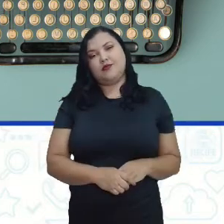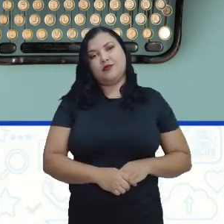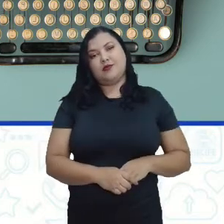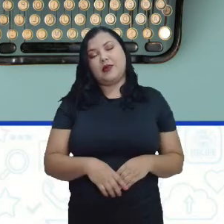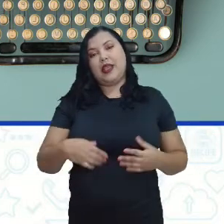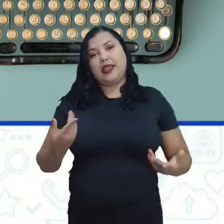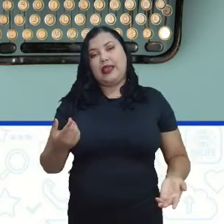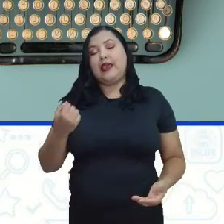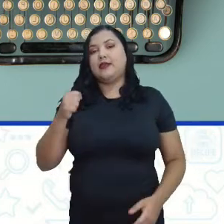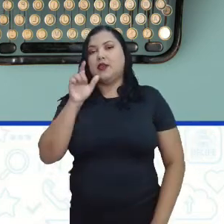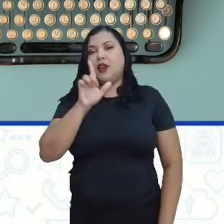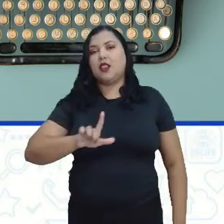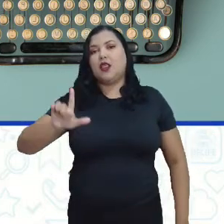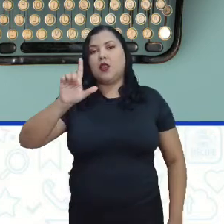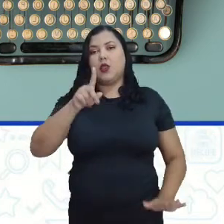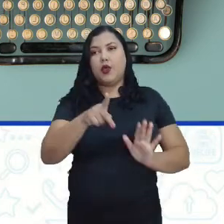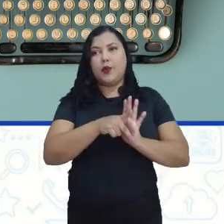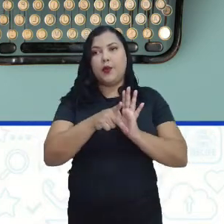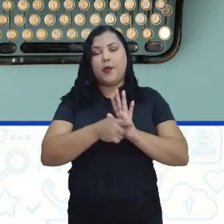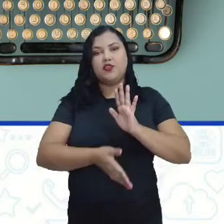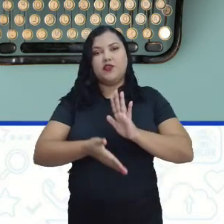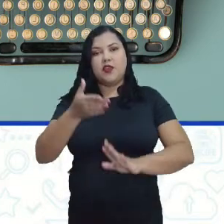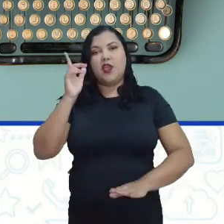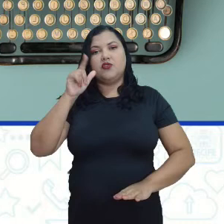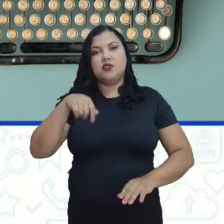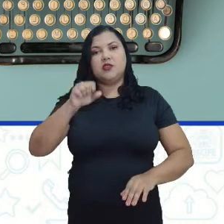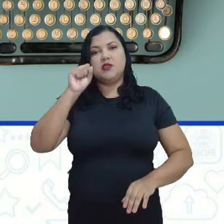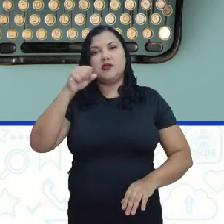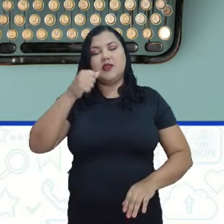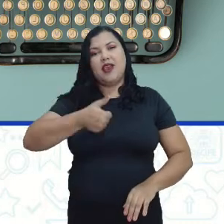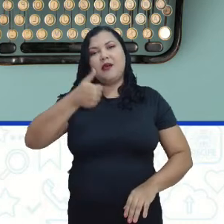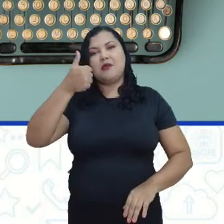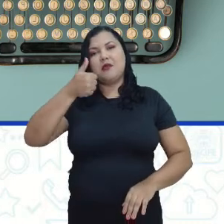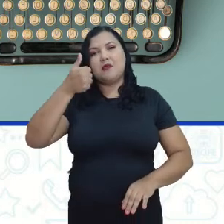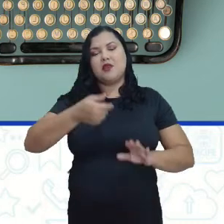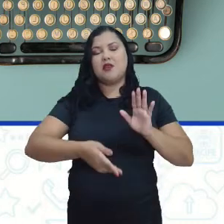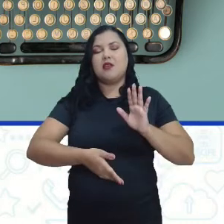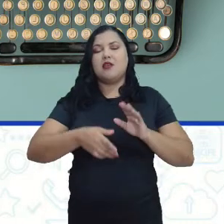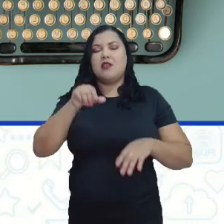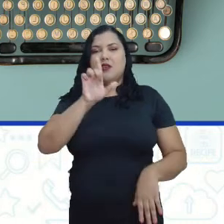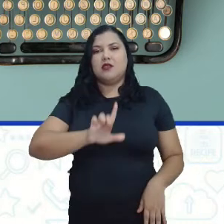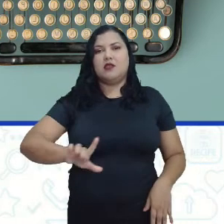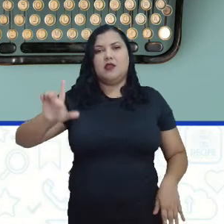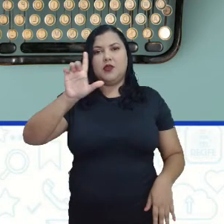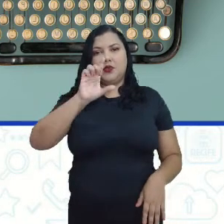essa literatura de viagem foi, de fato, a primeira literatura, digamos assim,